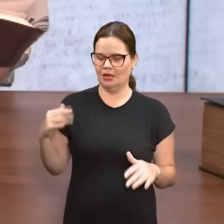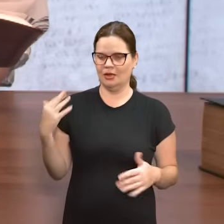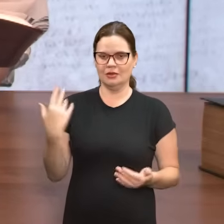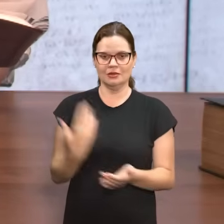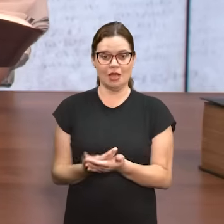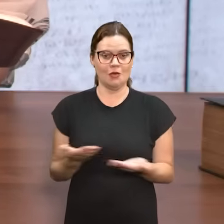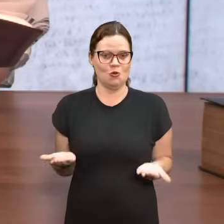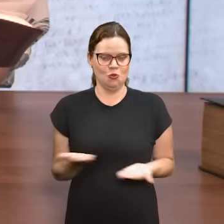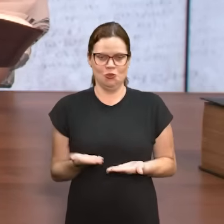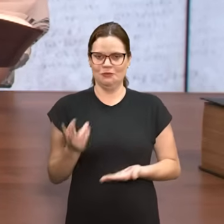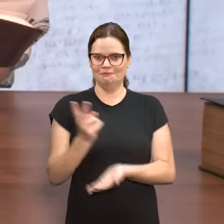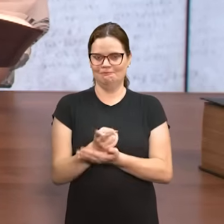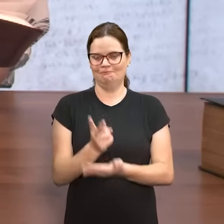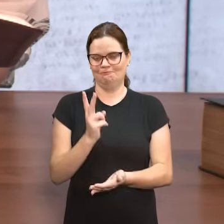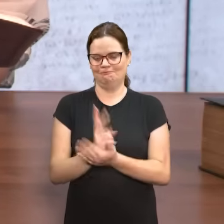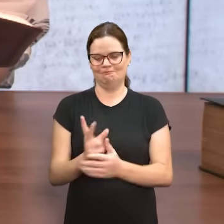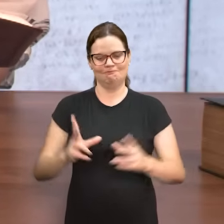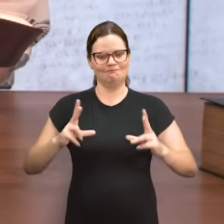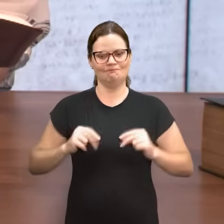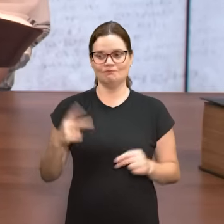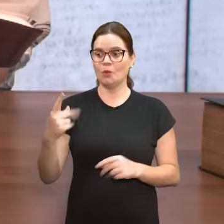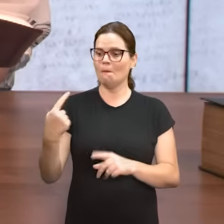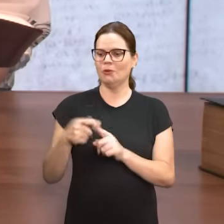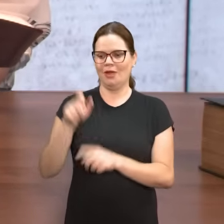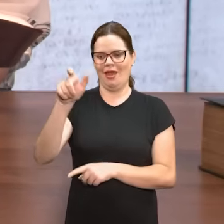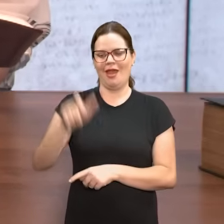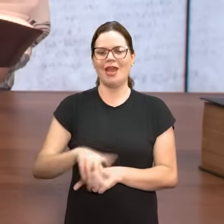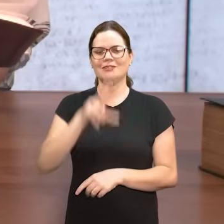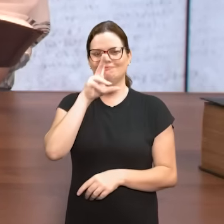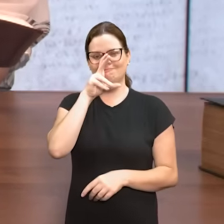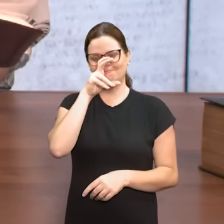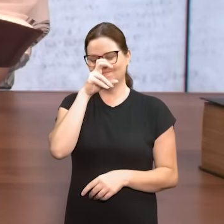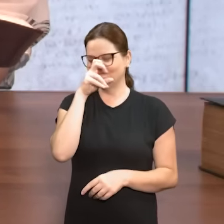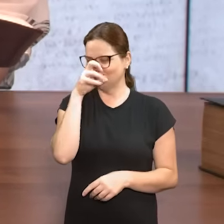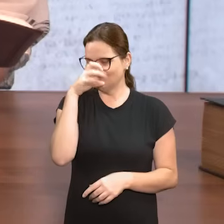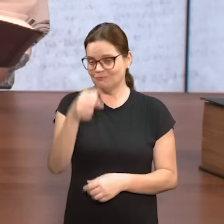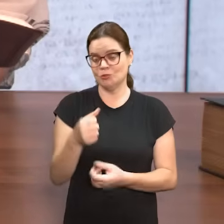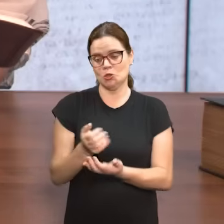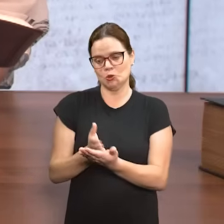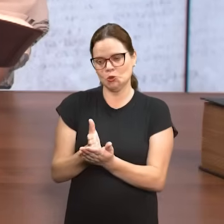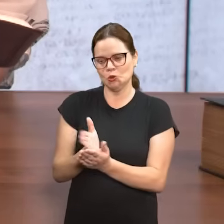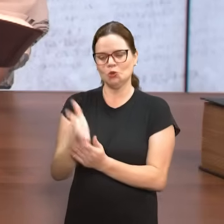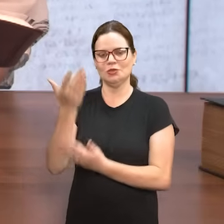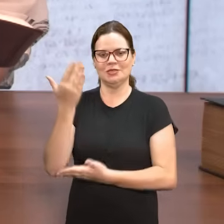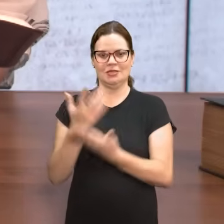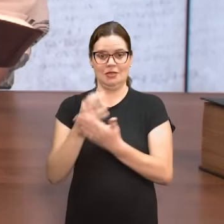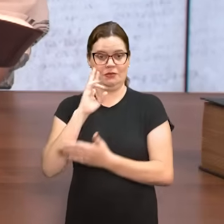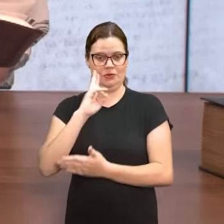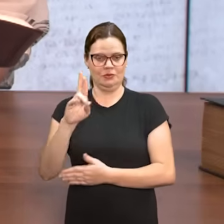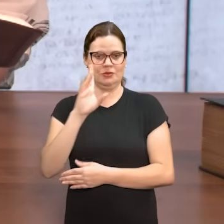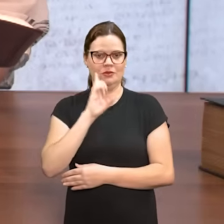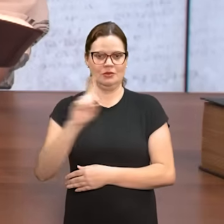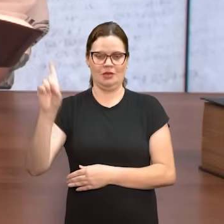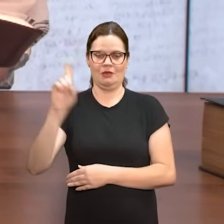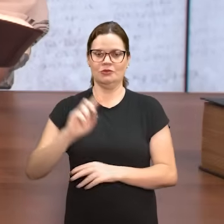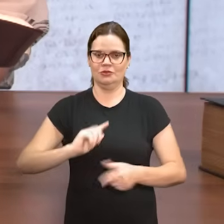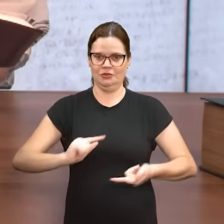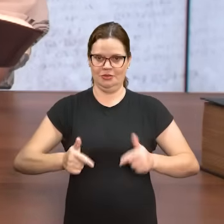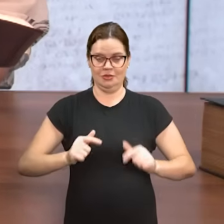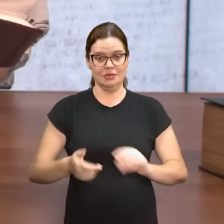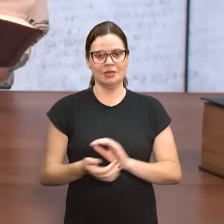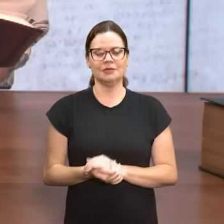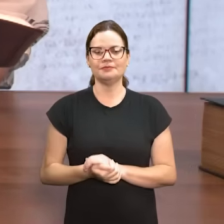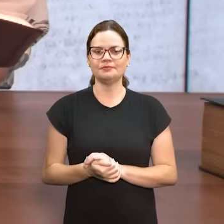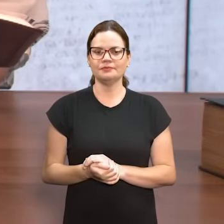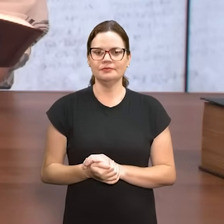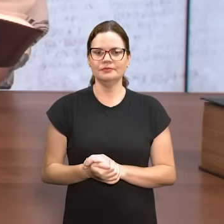dia de hoje, porquanto perseveraram em seguir ao Senhor Deus de Israel. E era